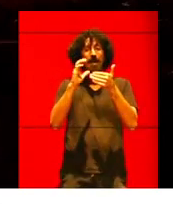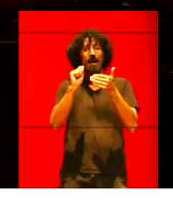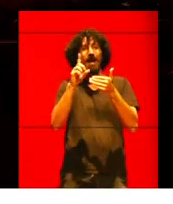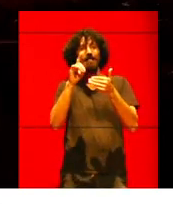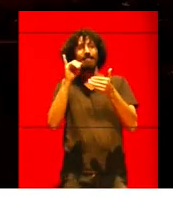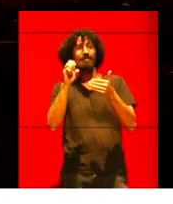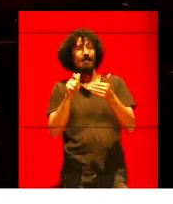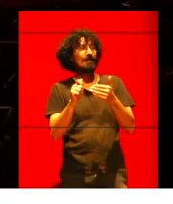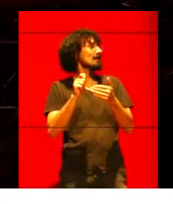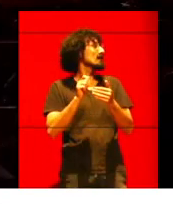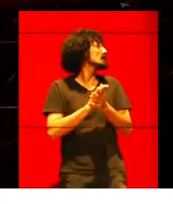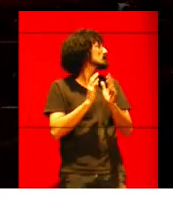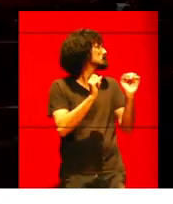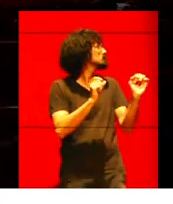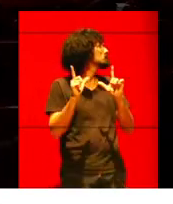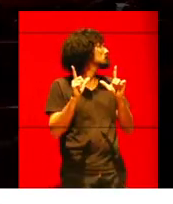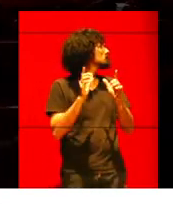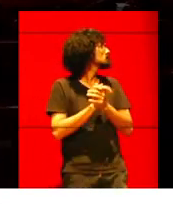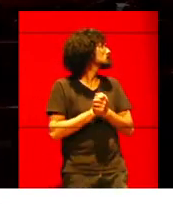por favor.